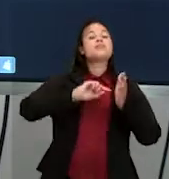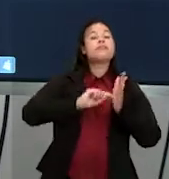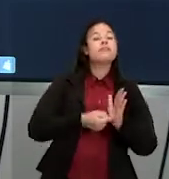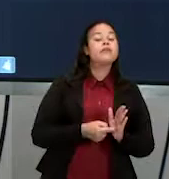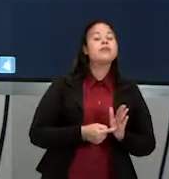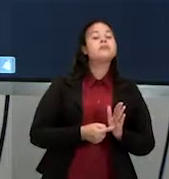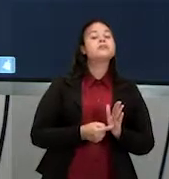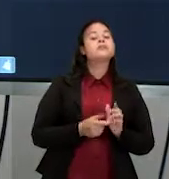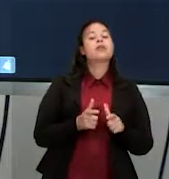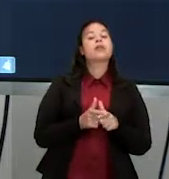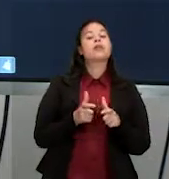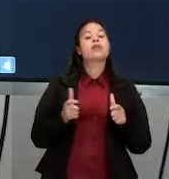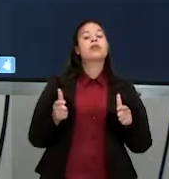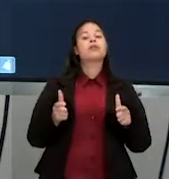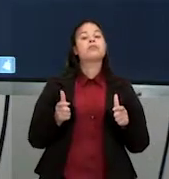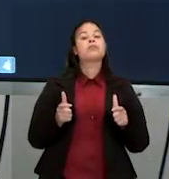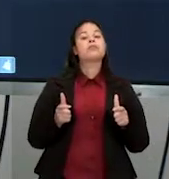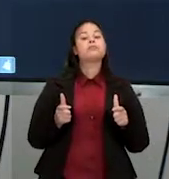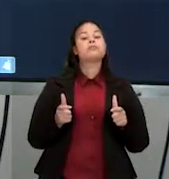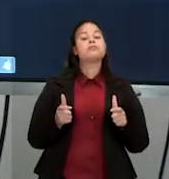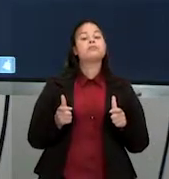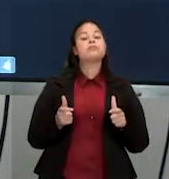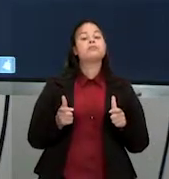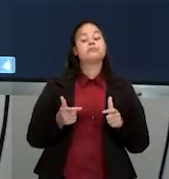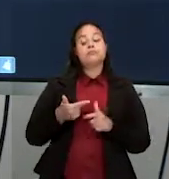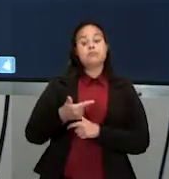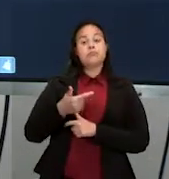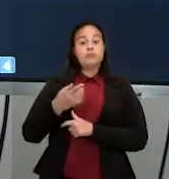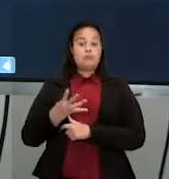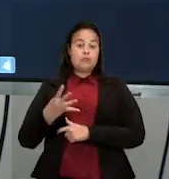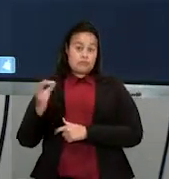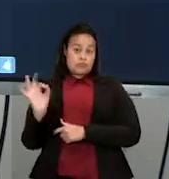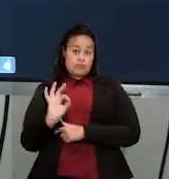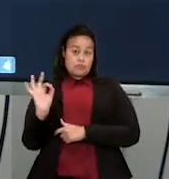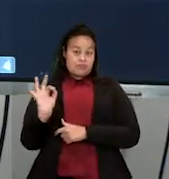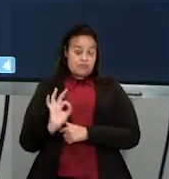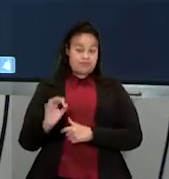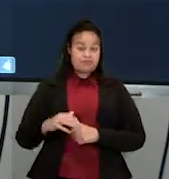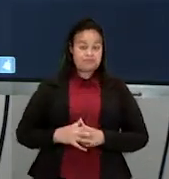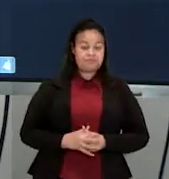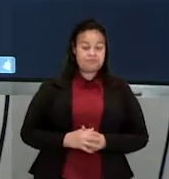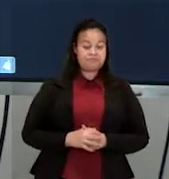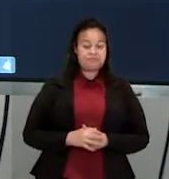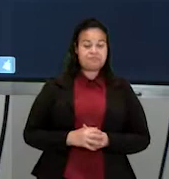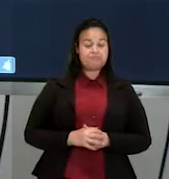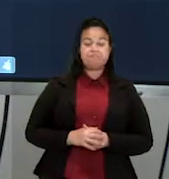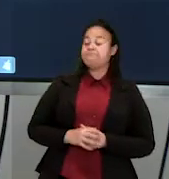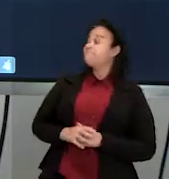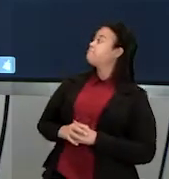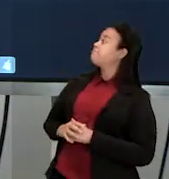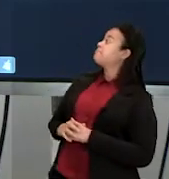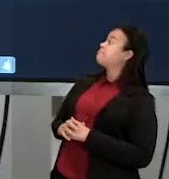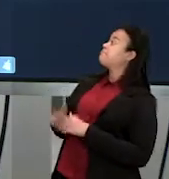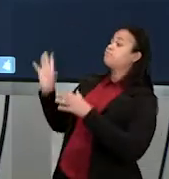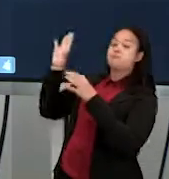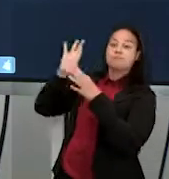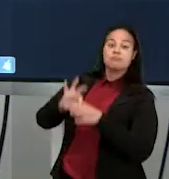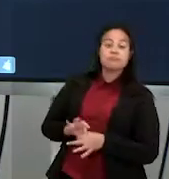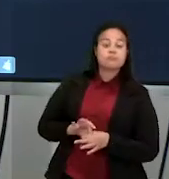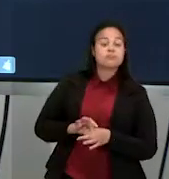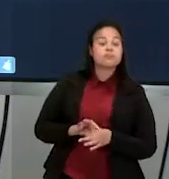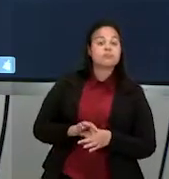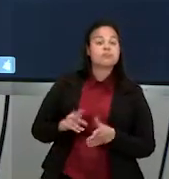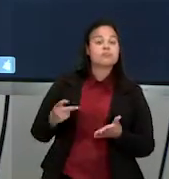vezes o aumento de 24%. E aí, no caso, o que acabou